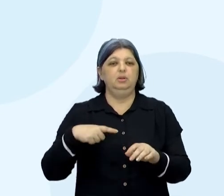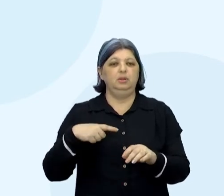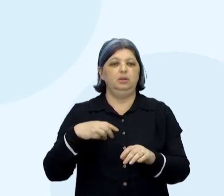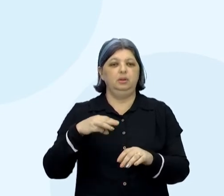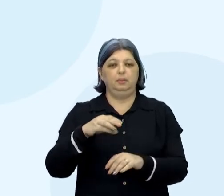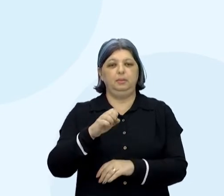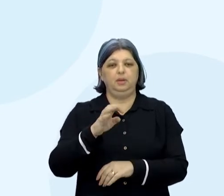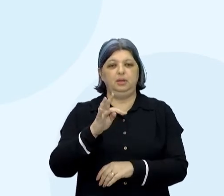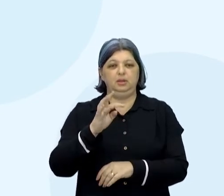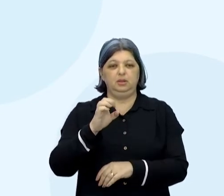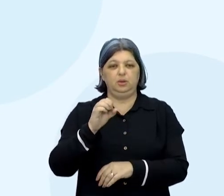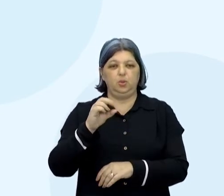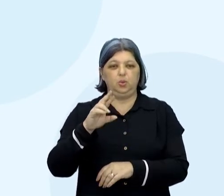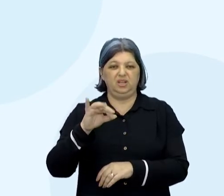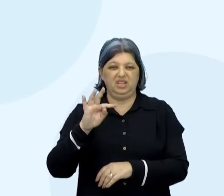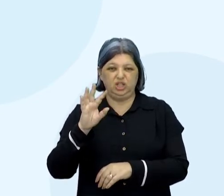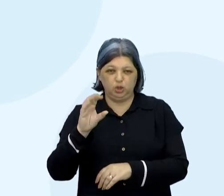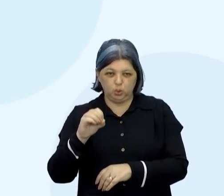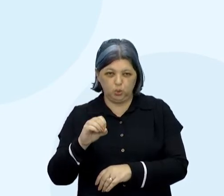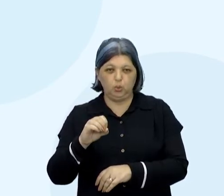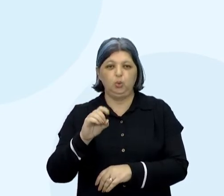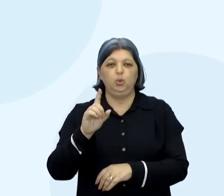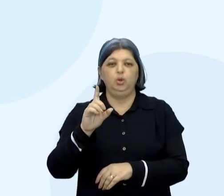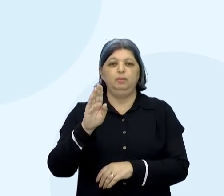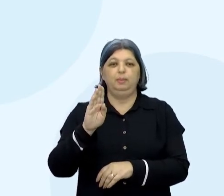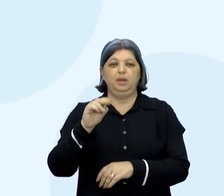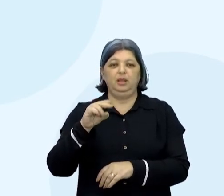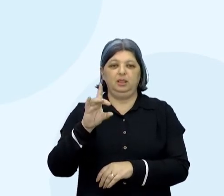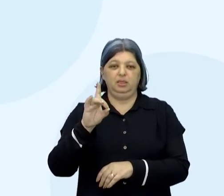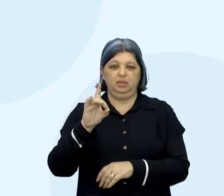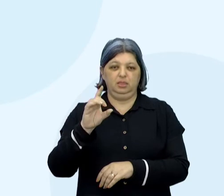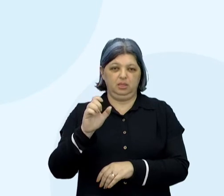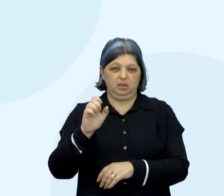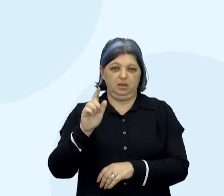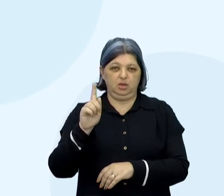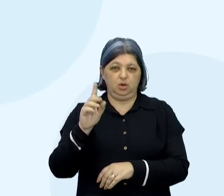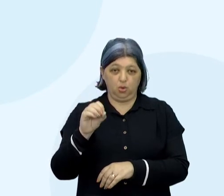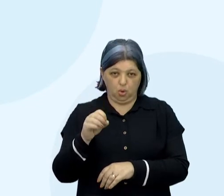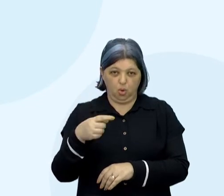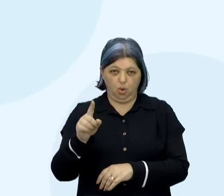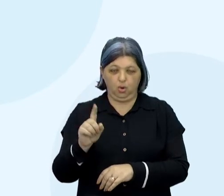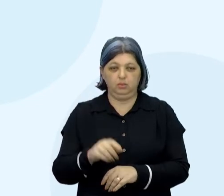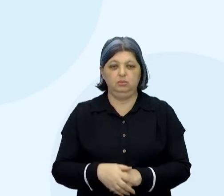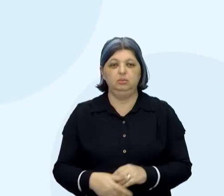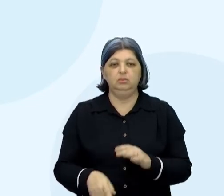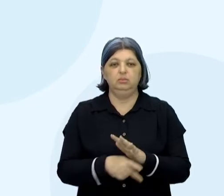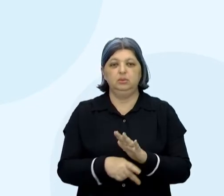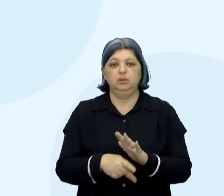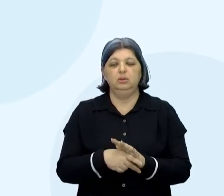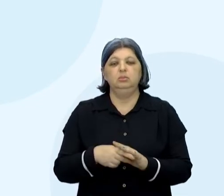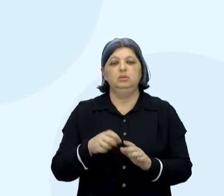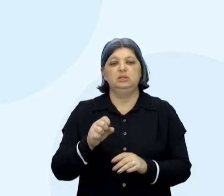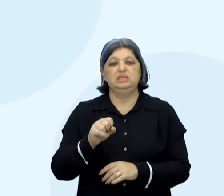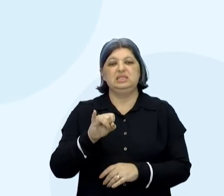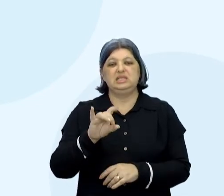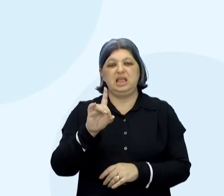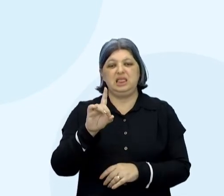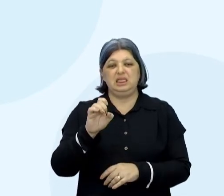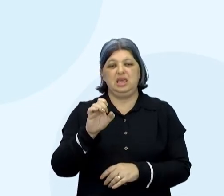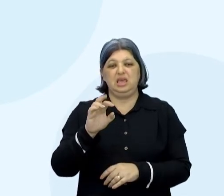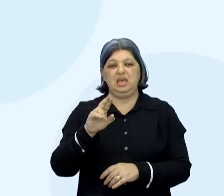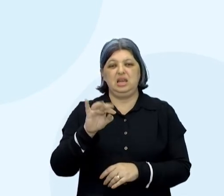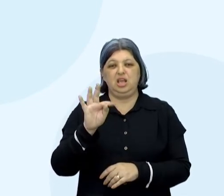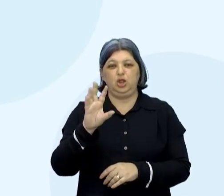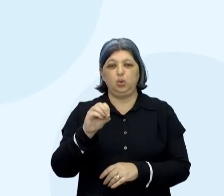Que é o meteorito de Bendigo, que ele é um siderito, tá? Por que a gente chama de